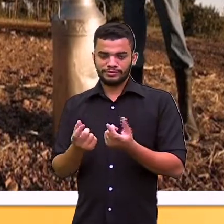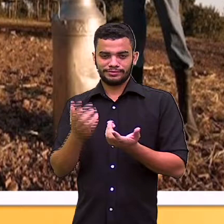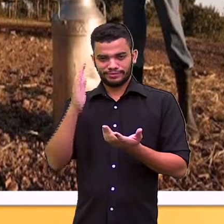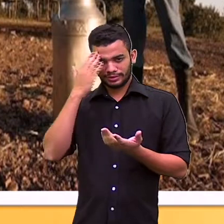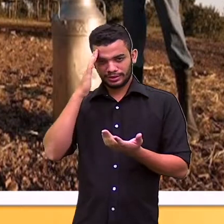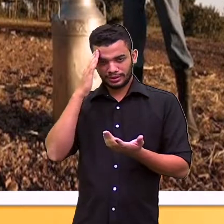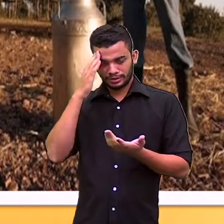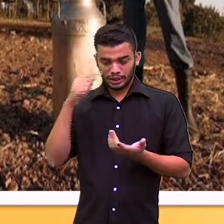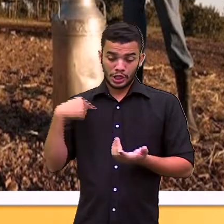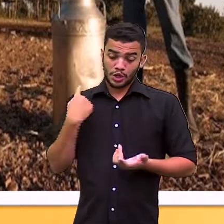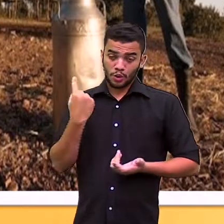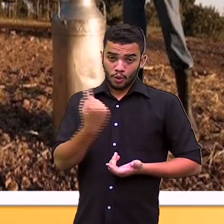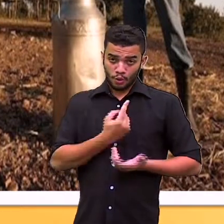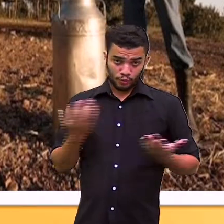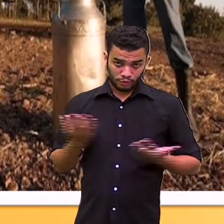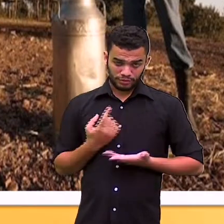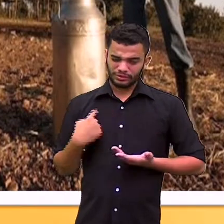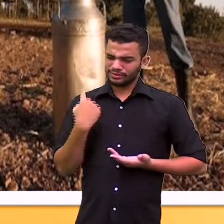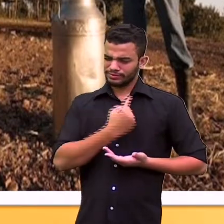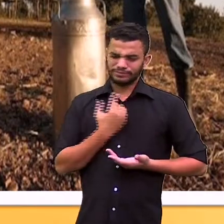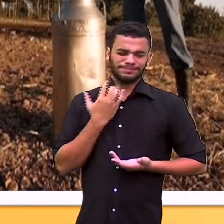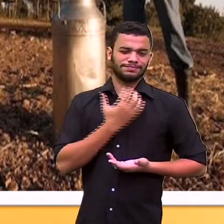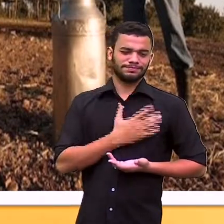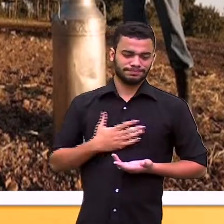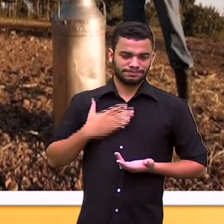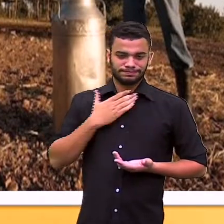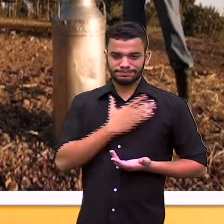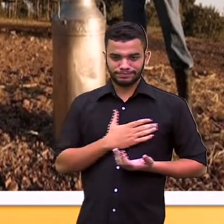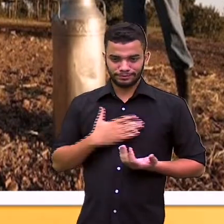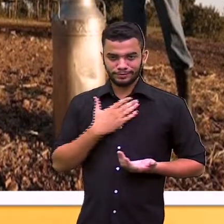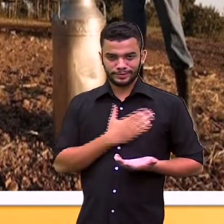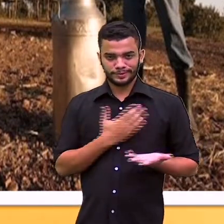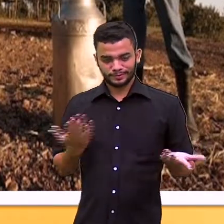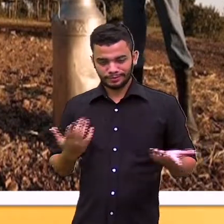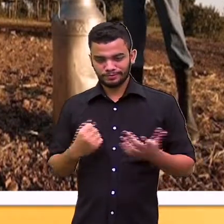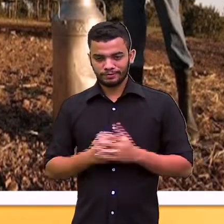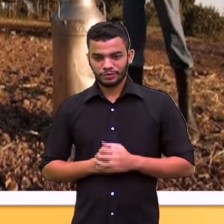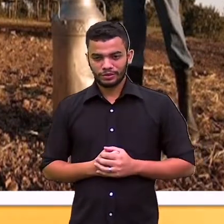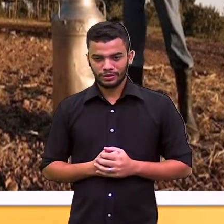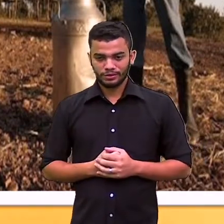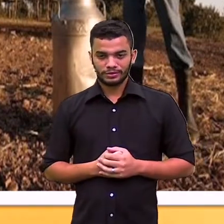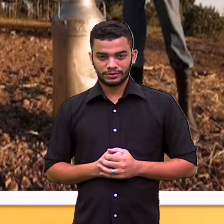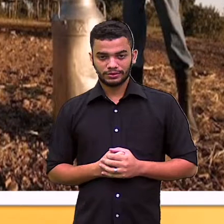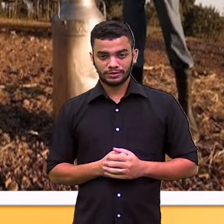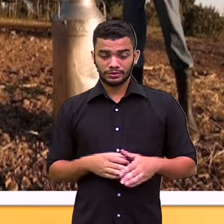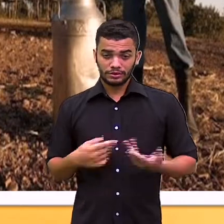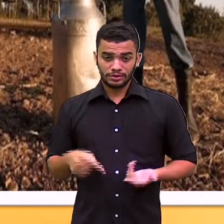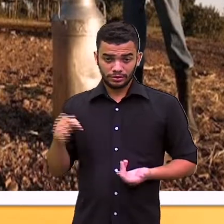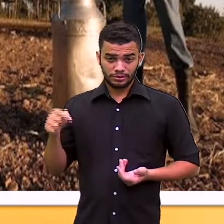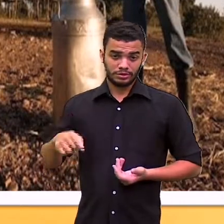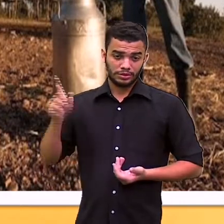mesmo que não faz este consumo. Então, Minas teve este recurso